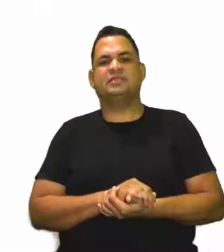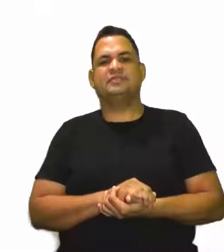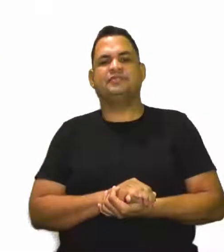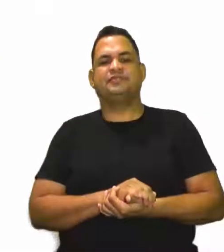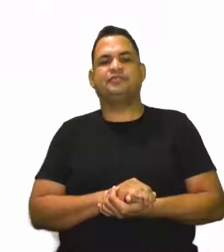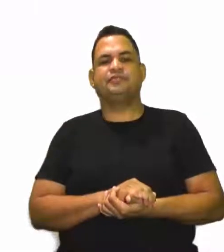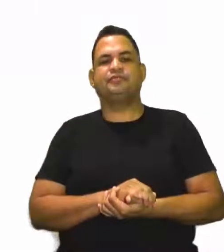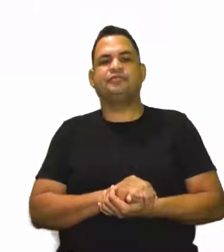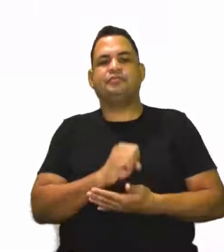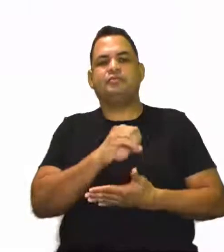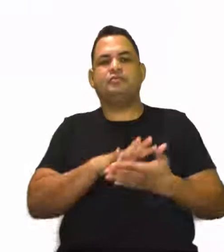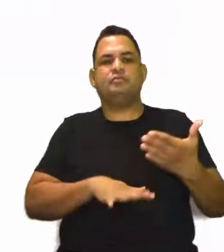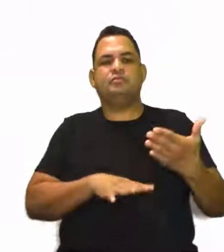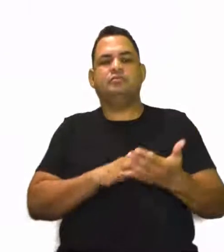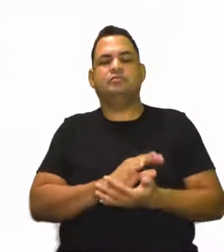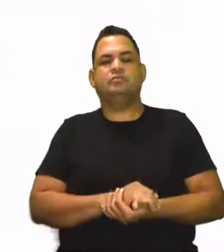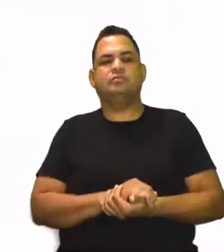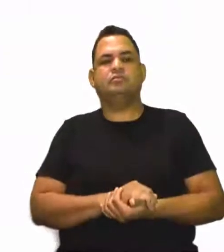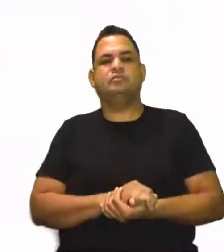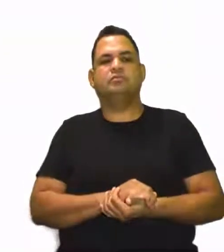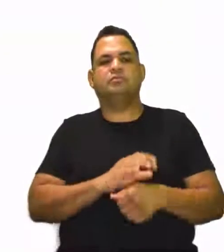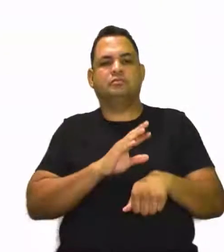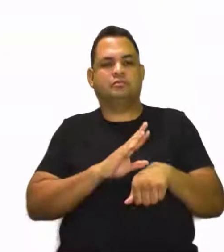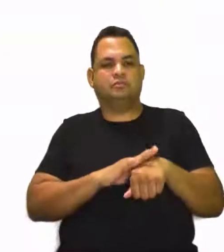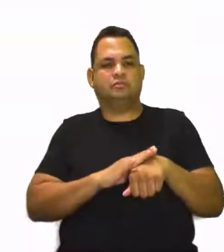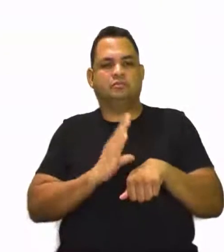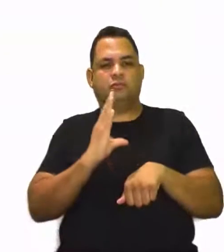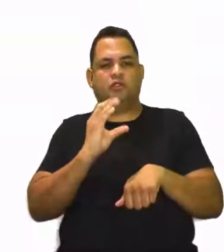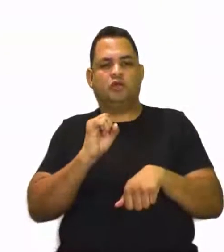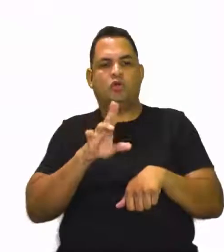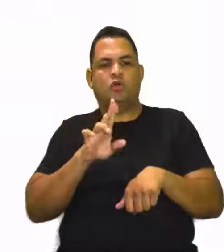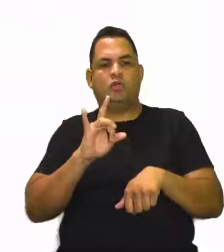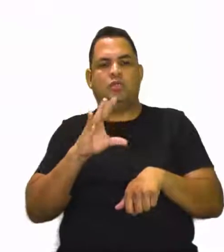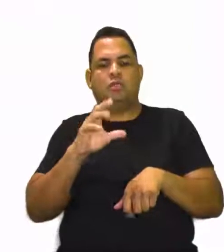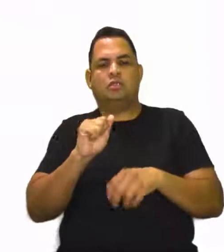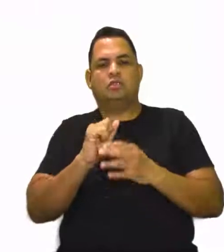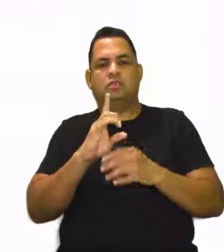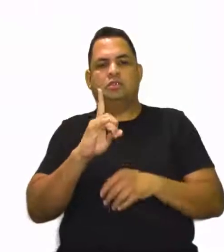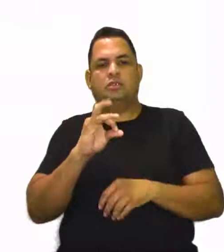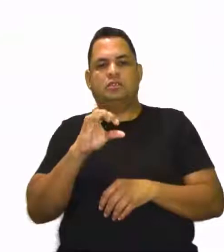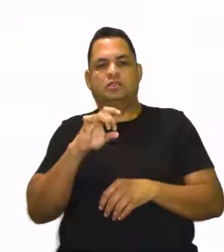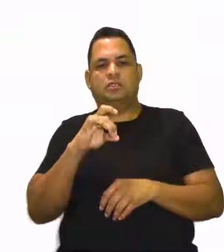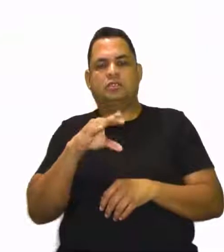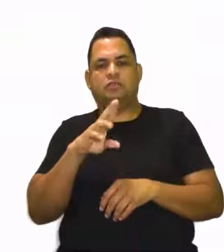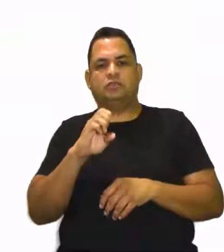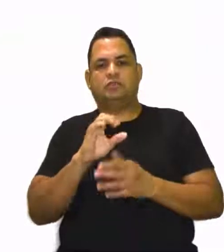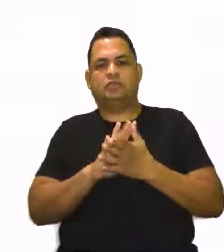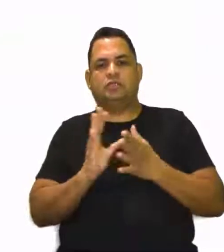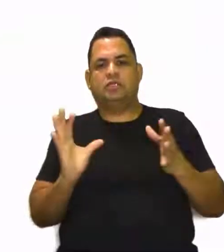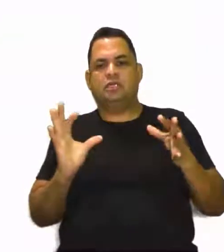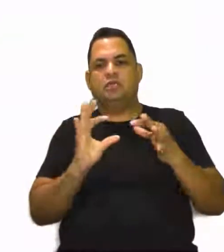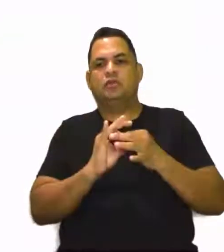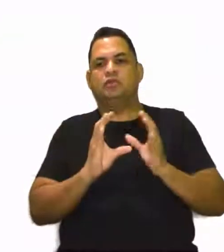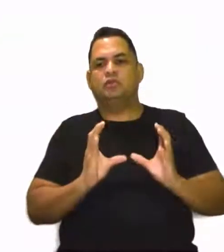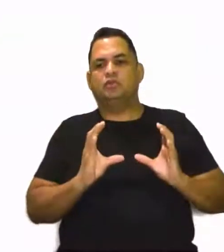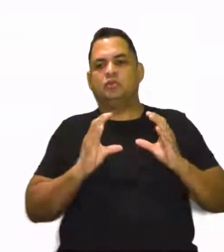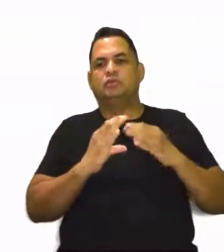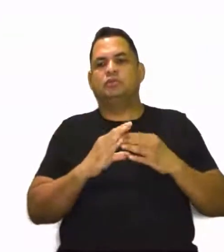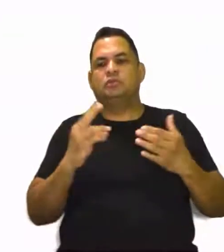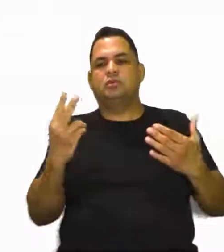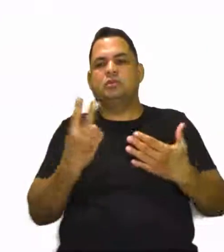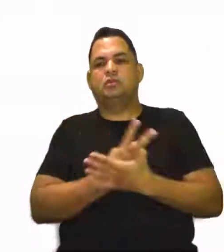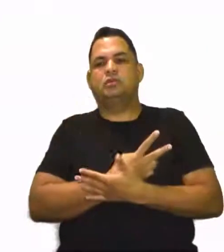Bora na questão. A questão diz o seguinte: as doenças crônicas degenerativas aliadas a um conjunto